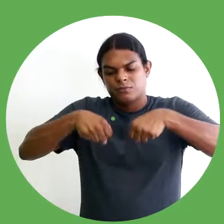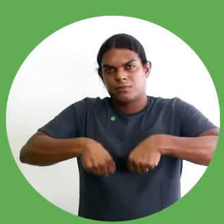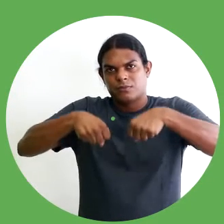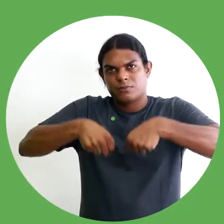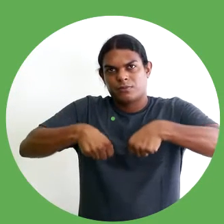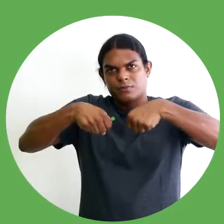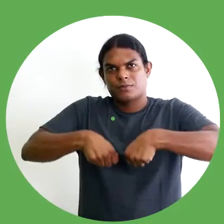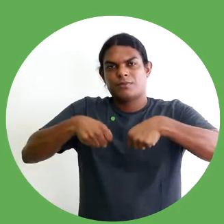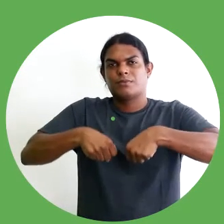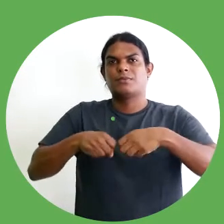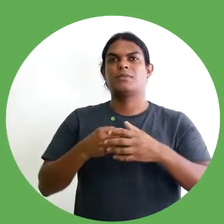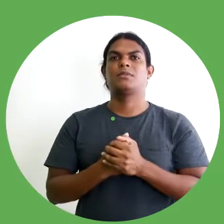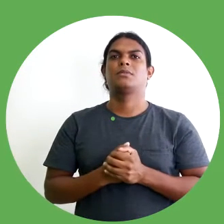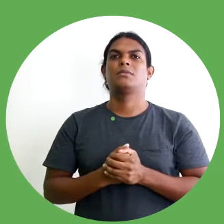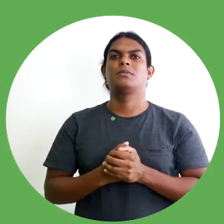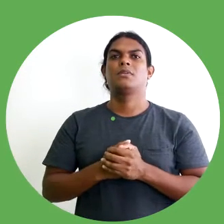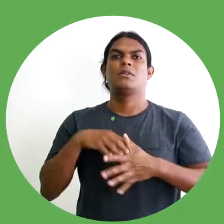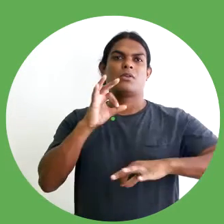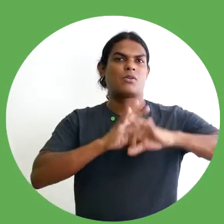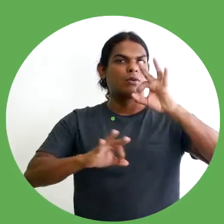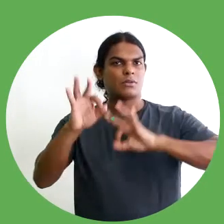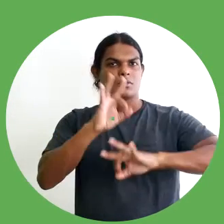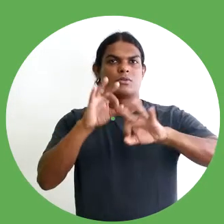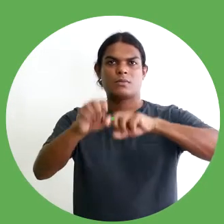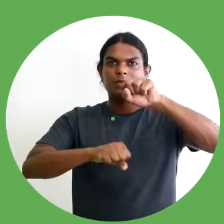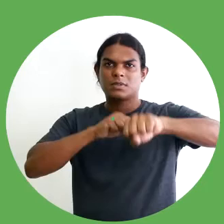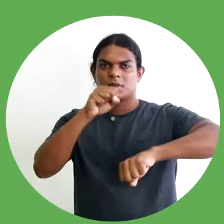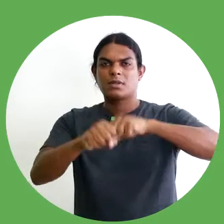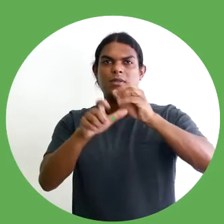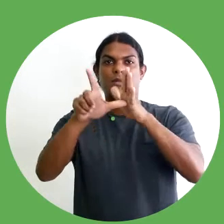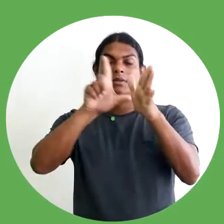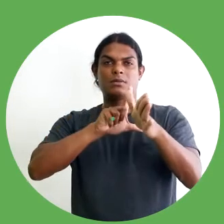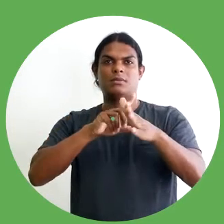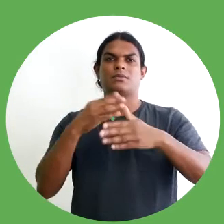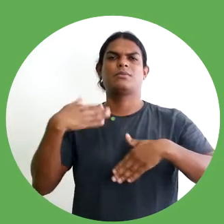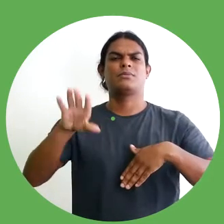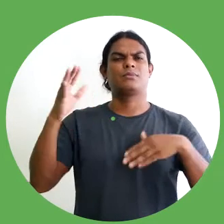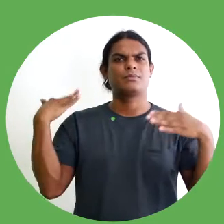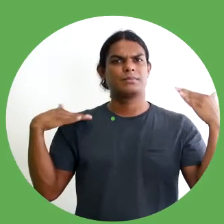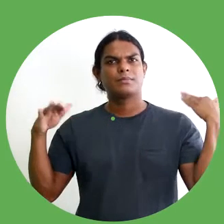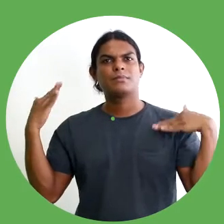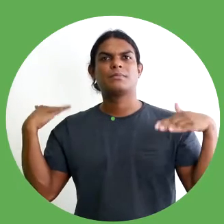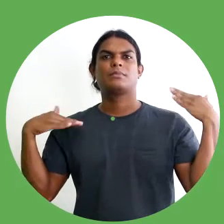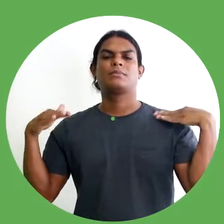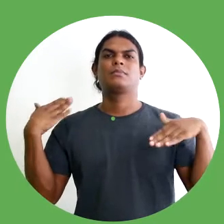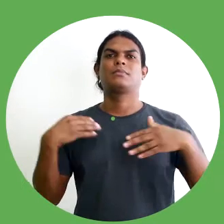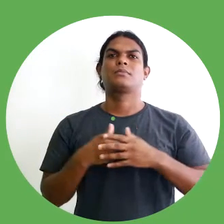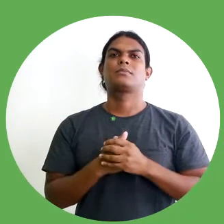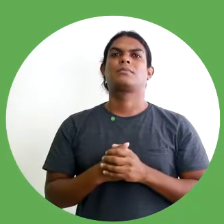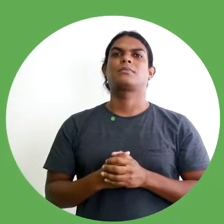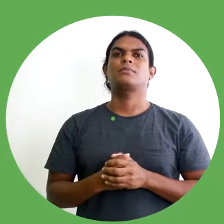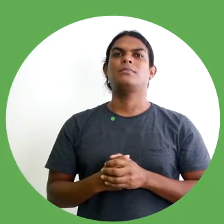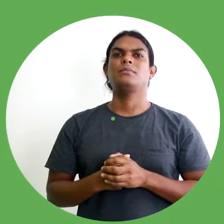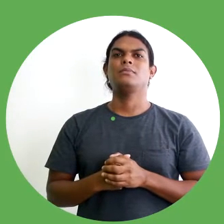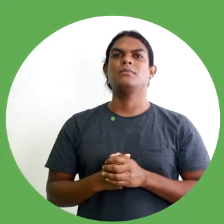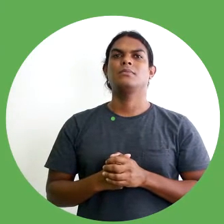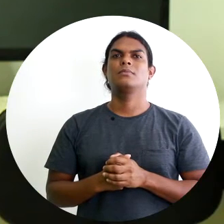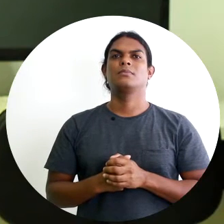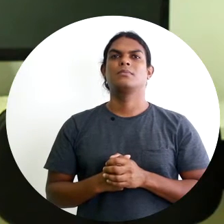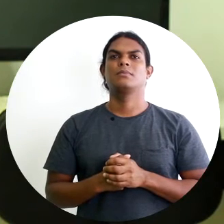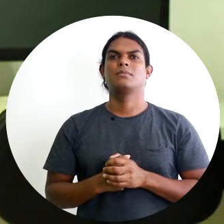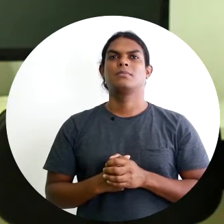gente preparou a bike antes para poder passear, né? Verificou o pneu e treino para poder andar um